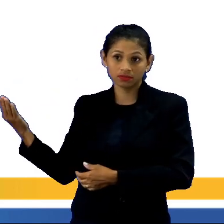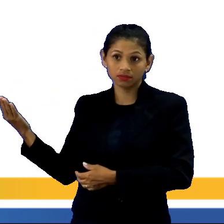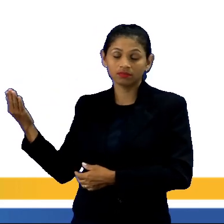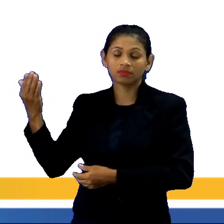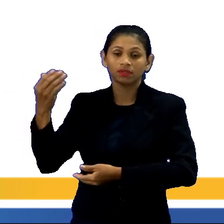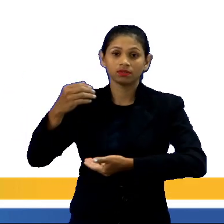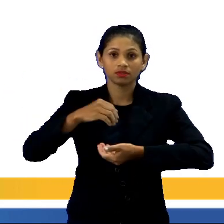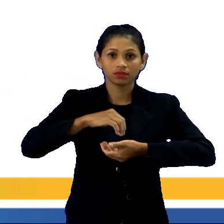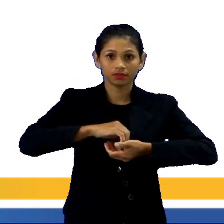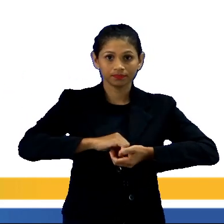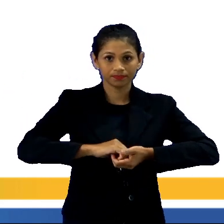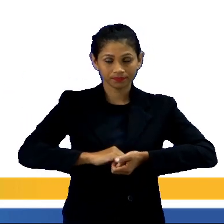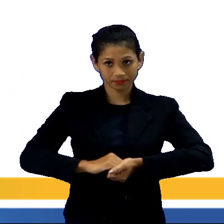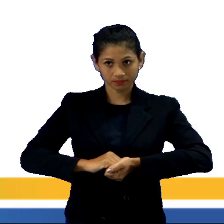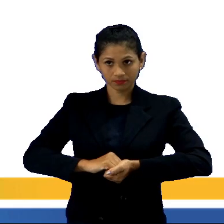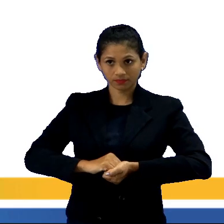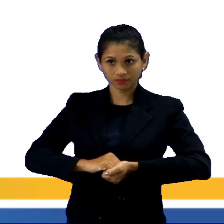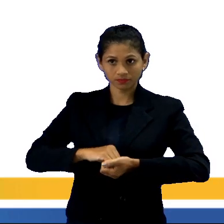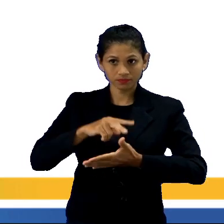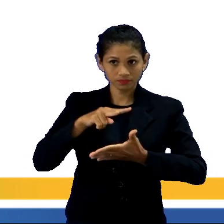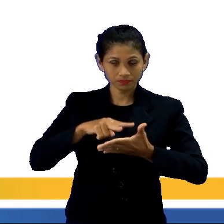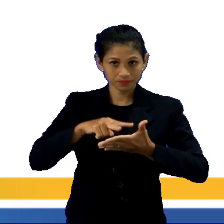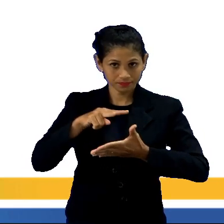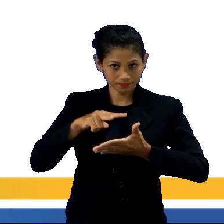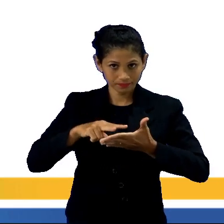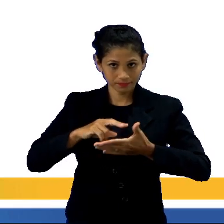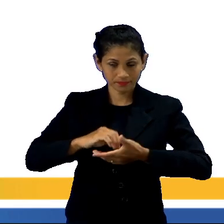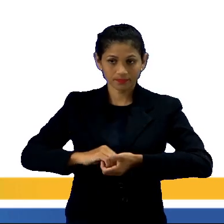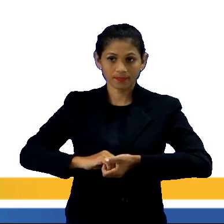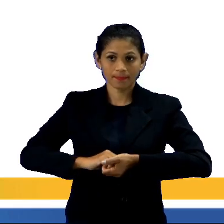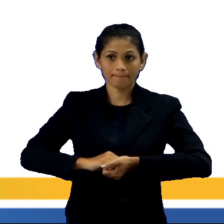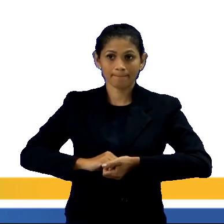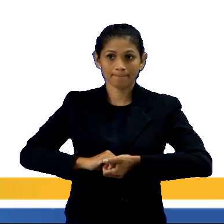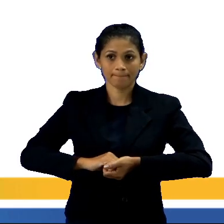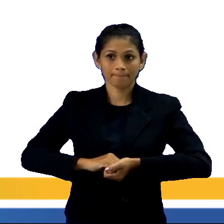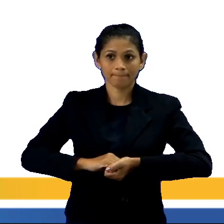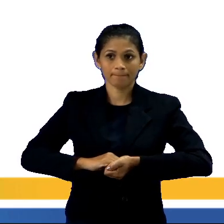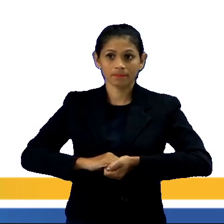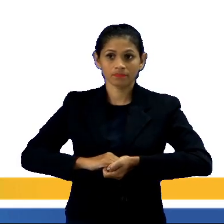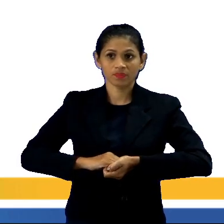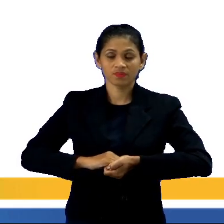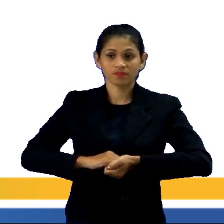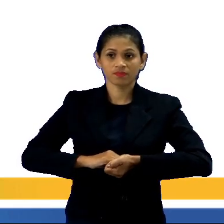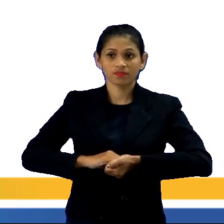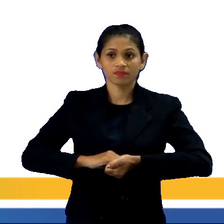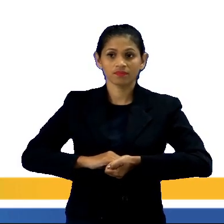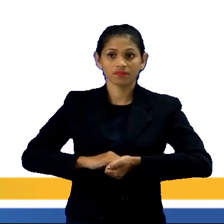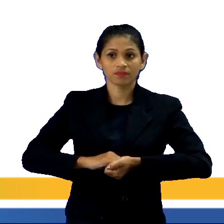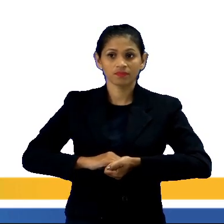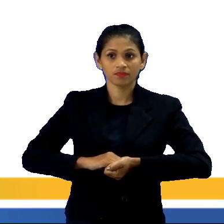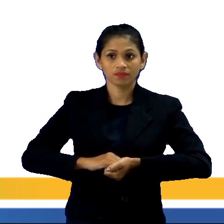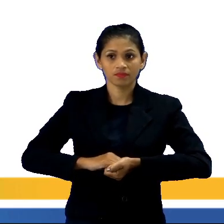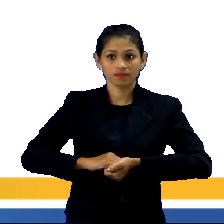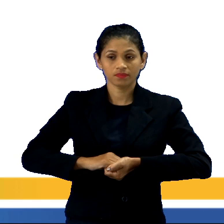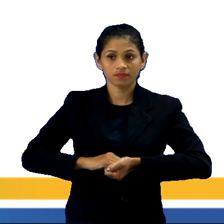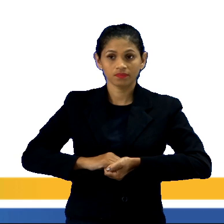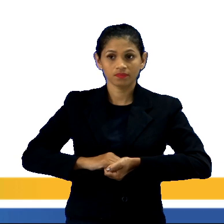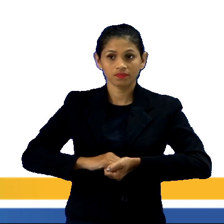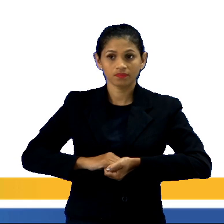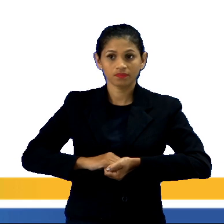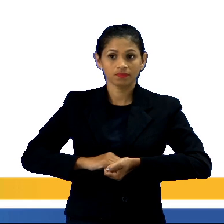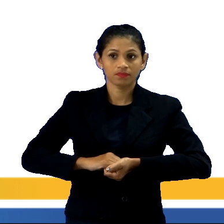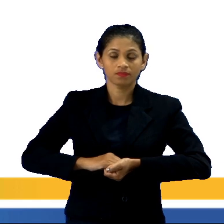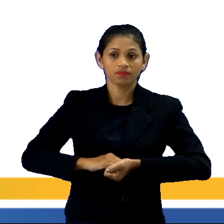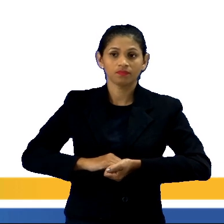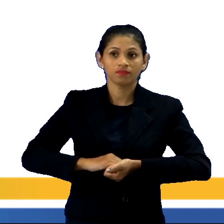Temos também a tireoide, o timo, as suprarrenais, o pâncreas, o